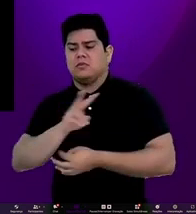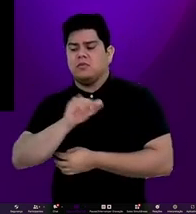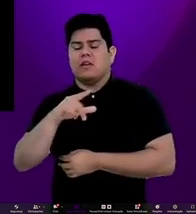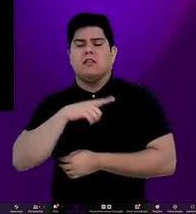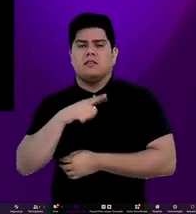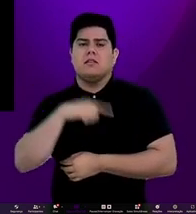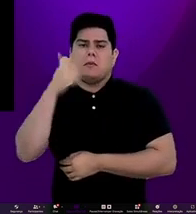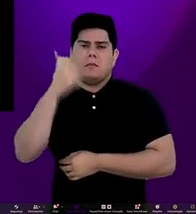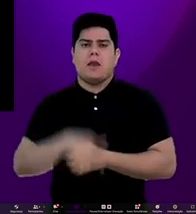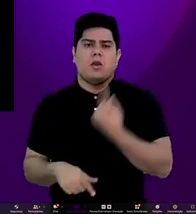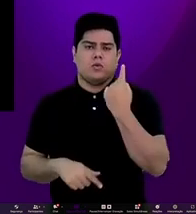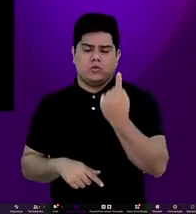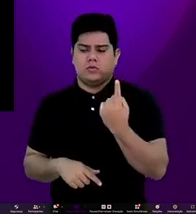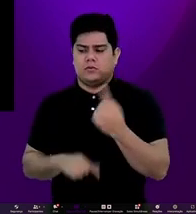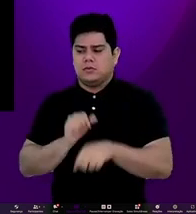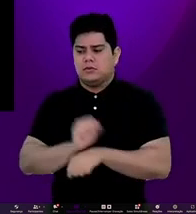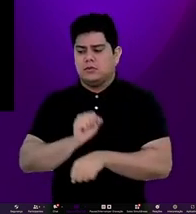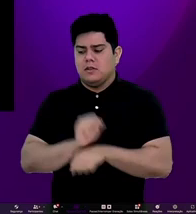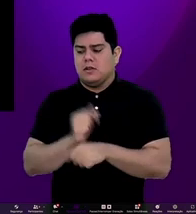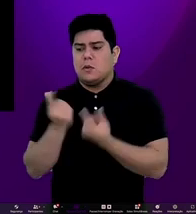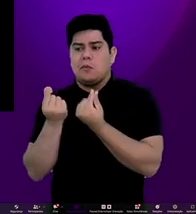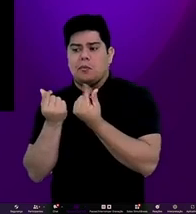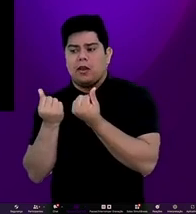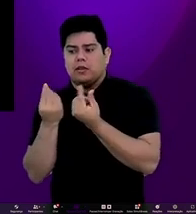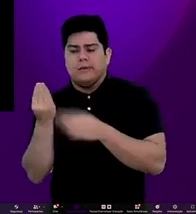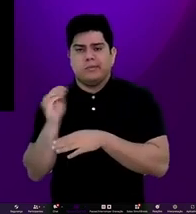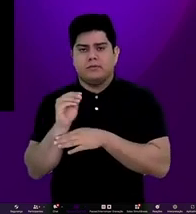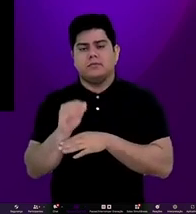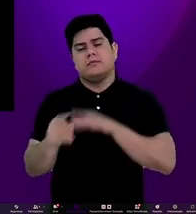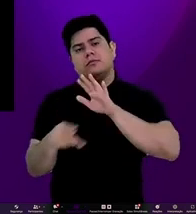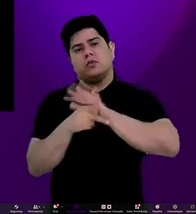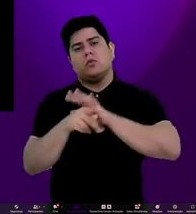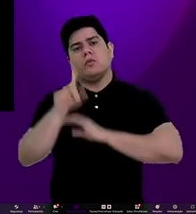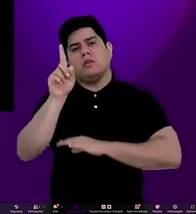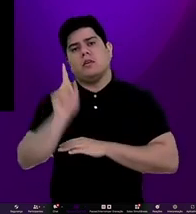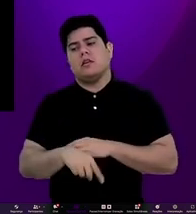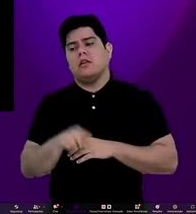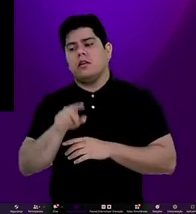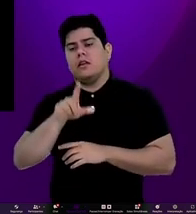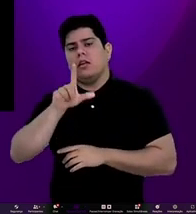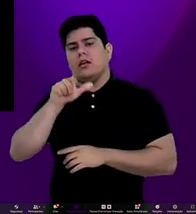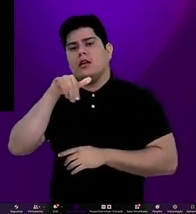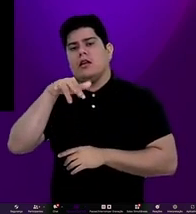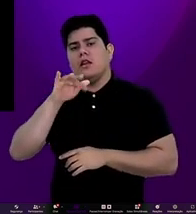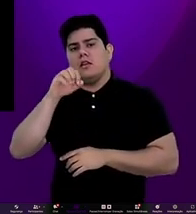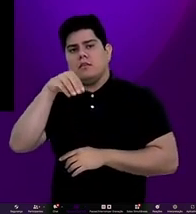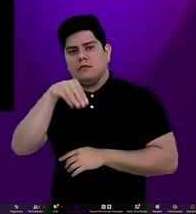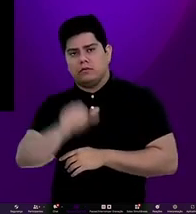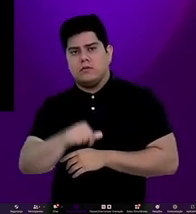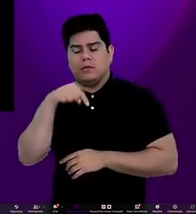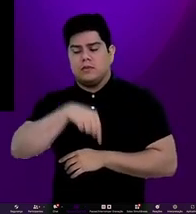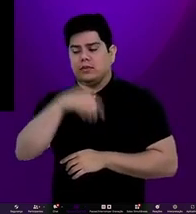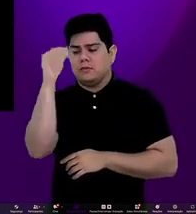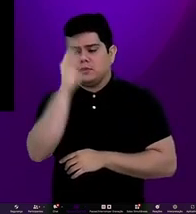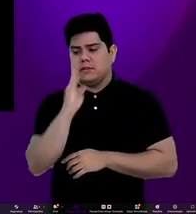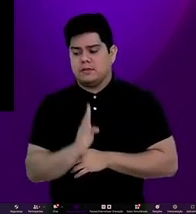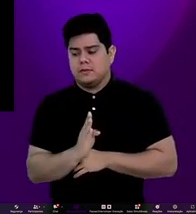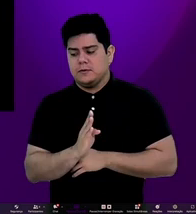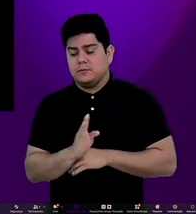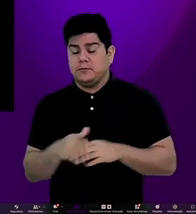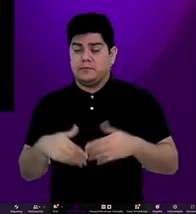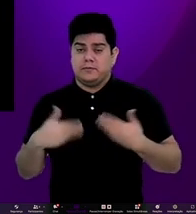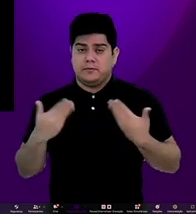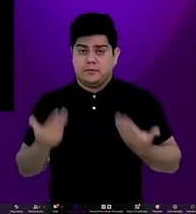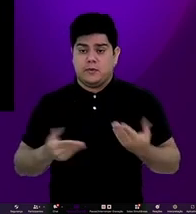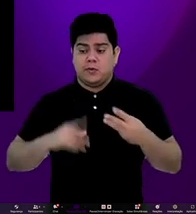um produto, está aguardando precificação, o Axicel, para linfoma aqui no Brasil. E